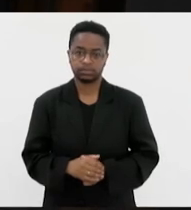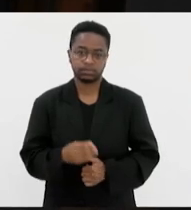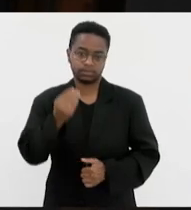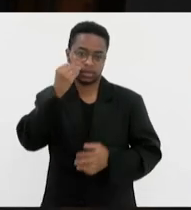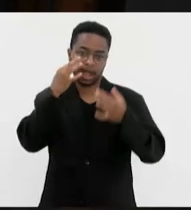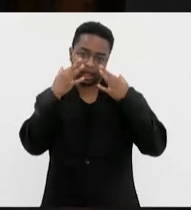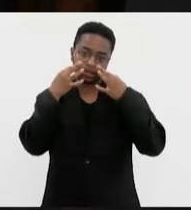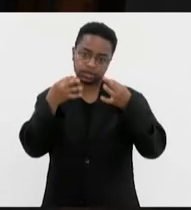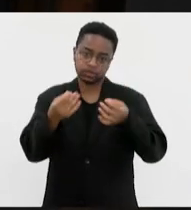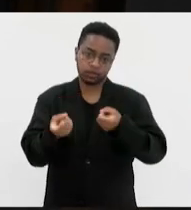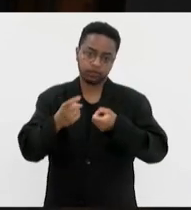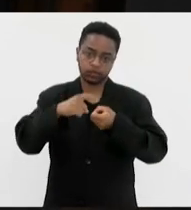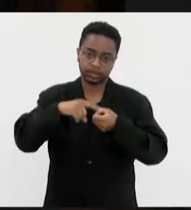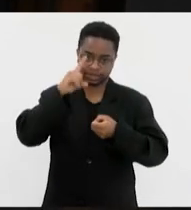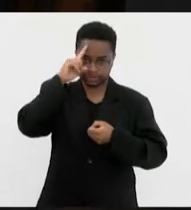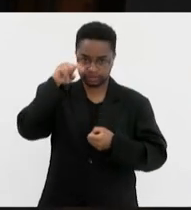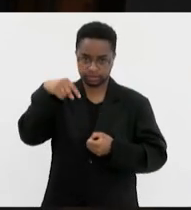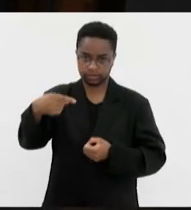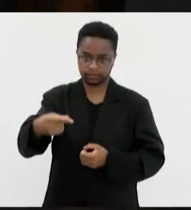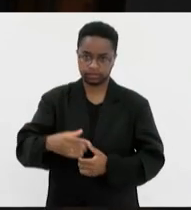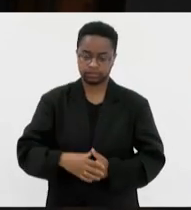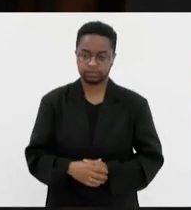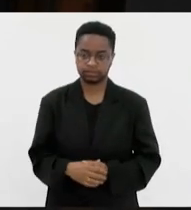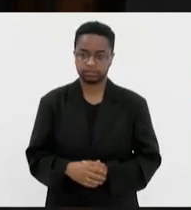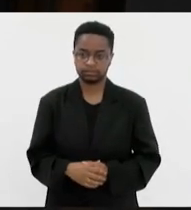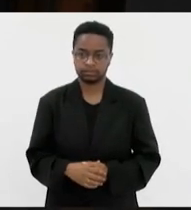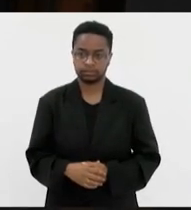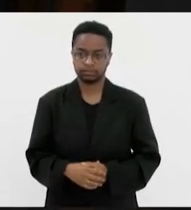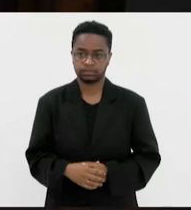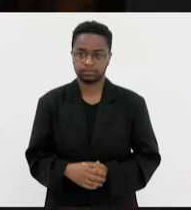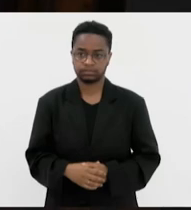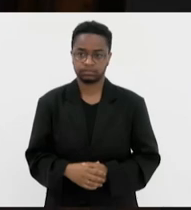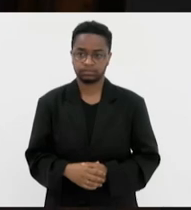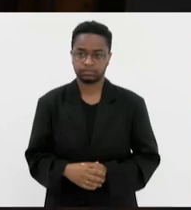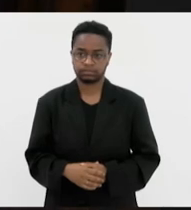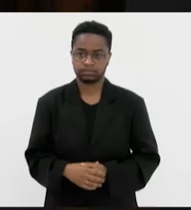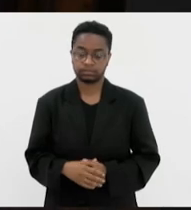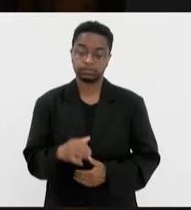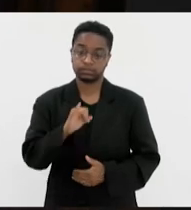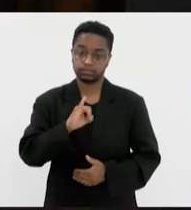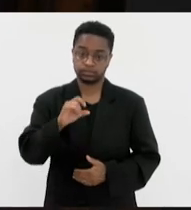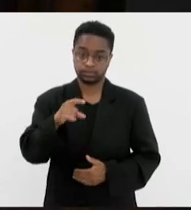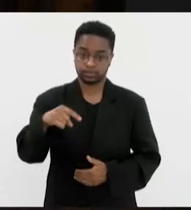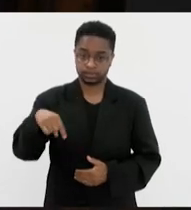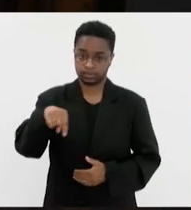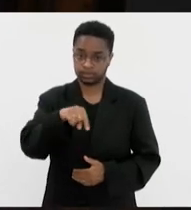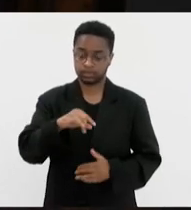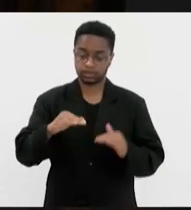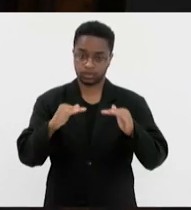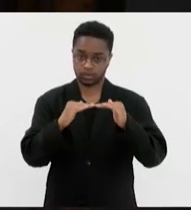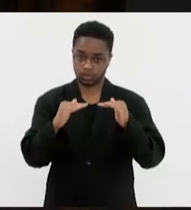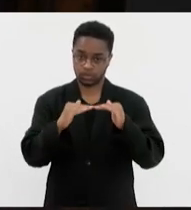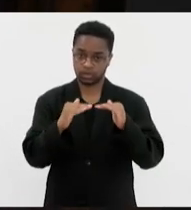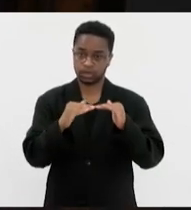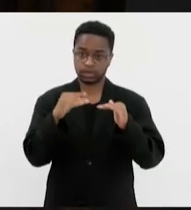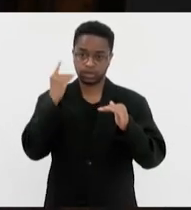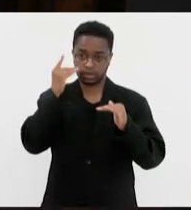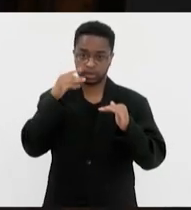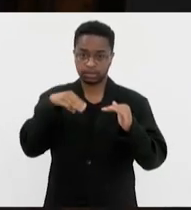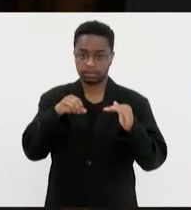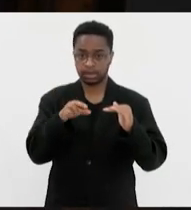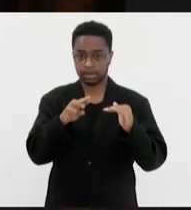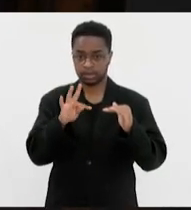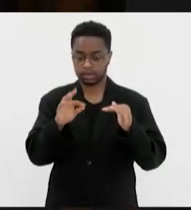atenta para que ele retorne. É, eu, se assim o parlamento permitir, deputada Marta Rocha, a gente